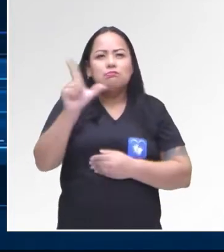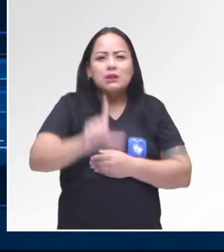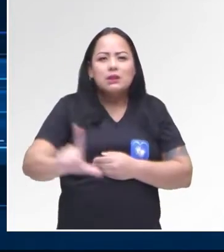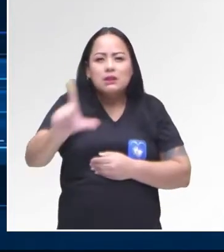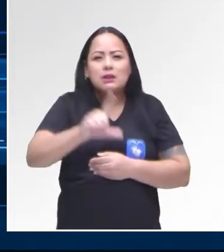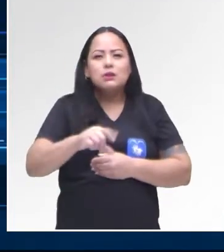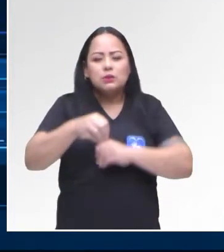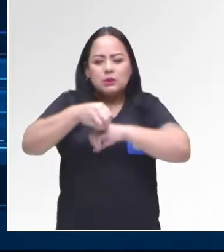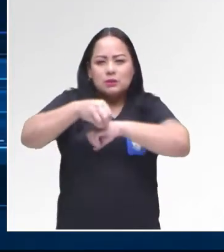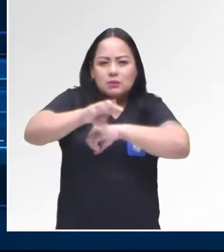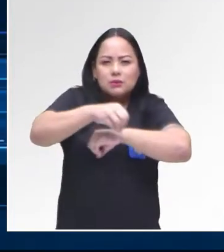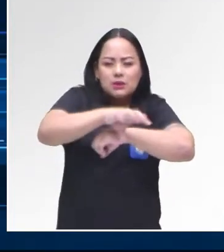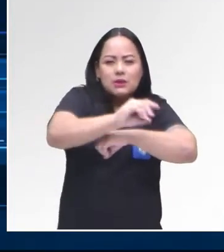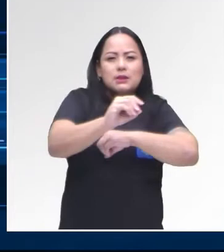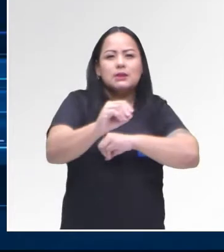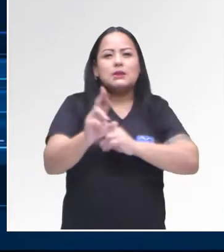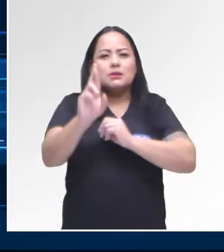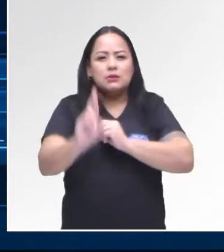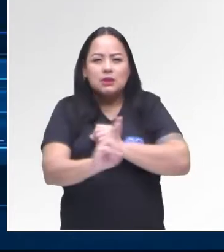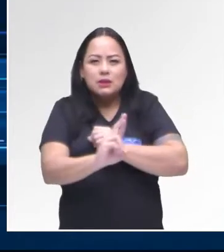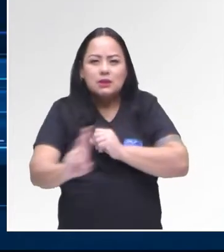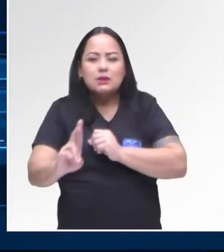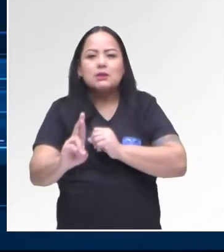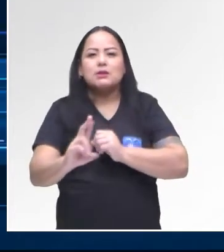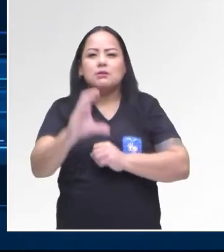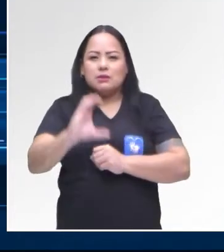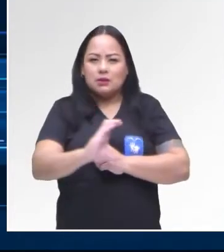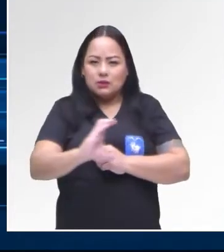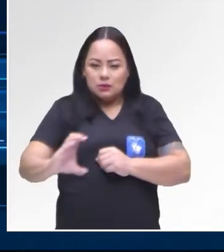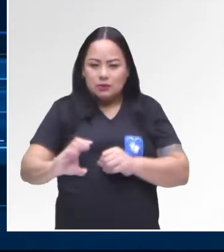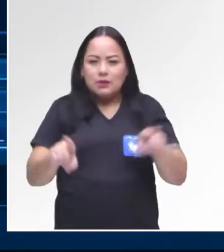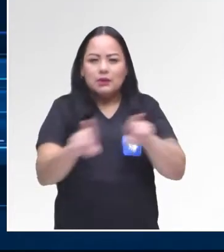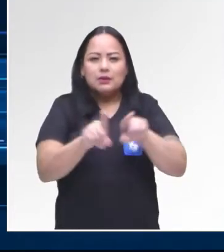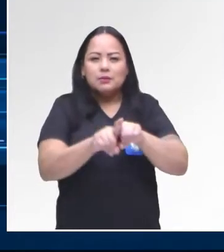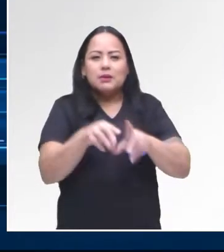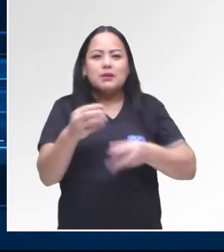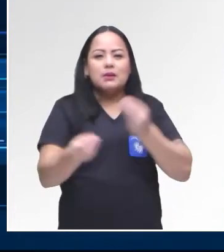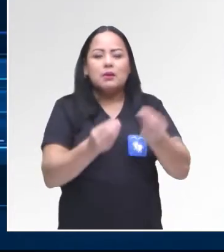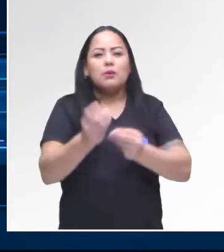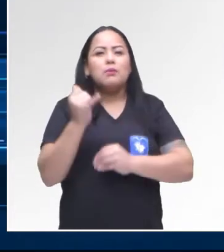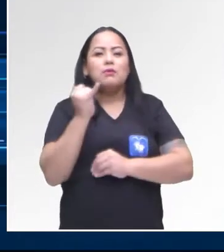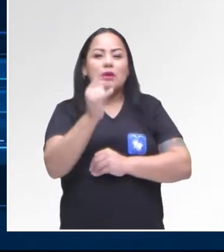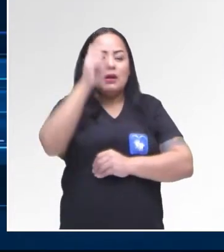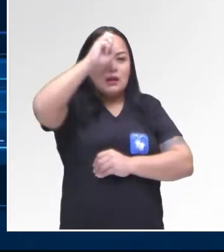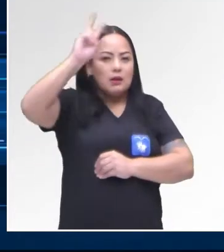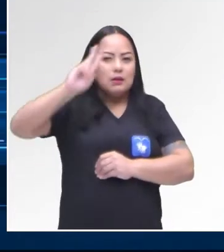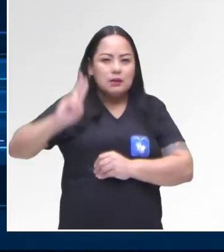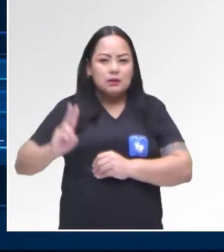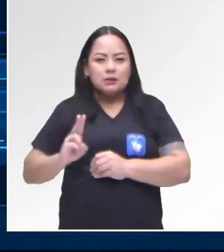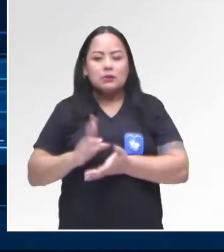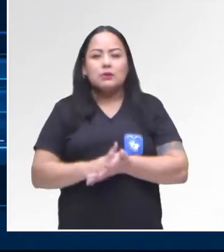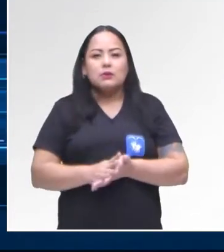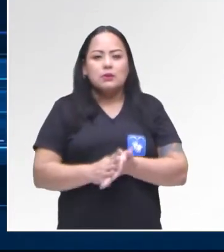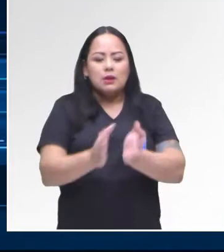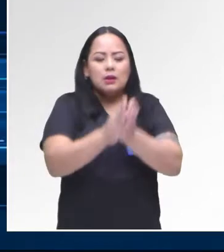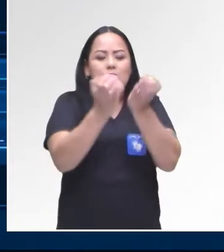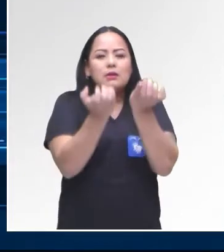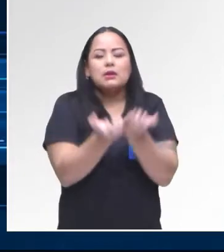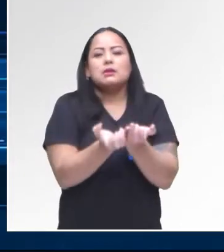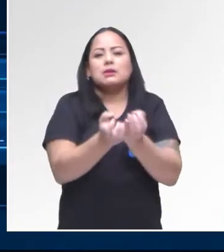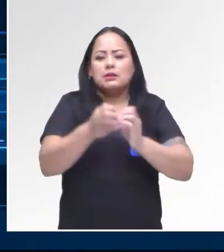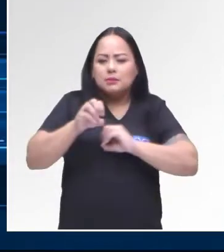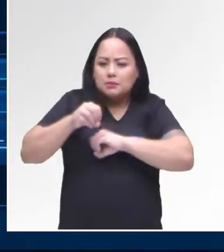catequese. Era muito utilizada a literatura para também, como diz a história ali, evangelizar,